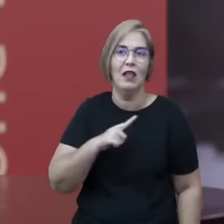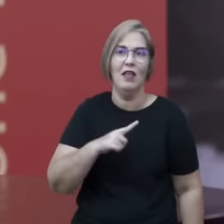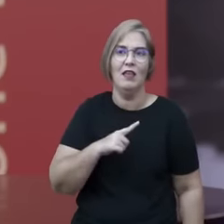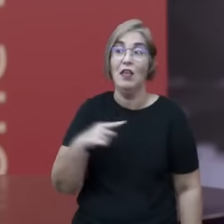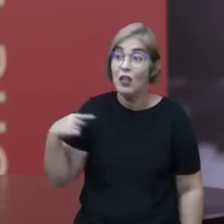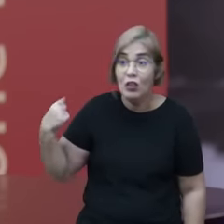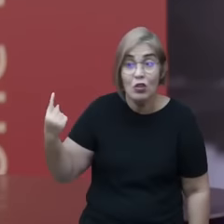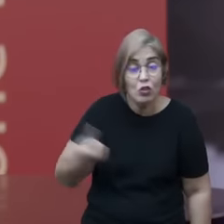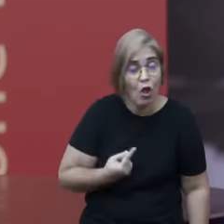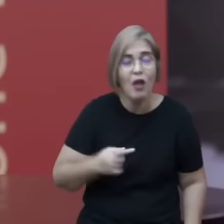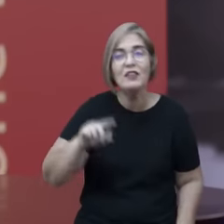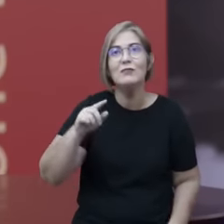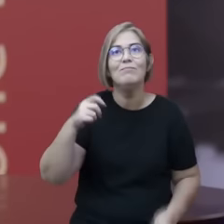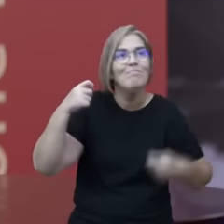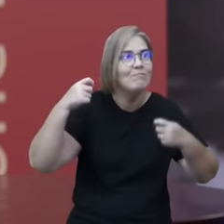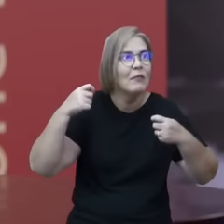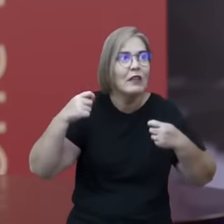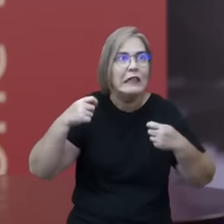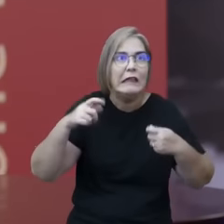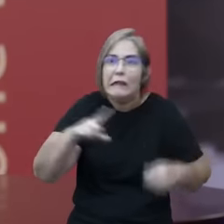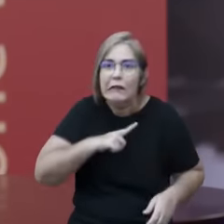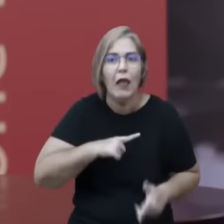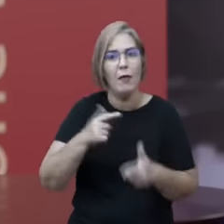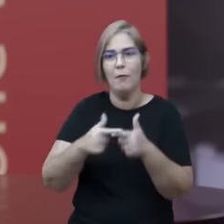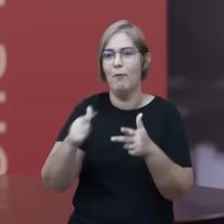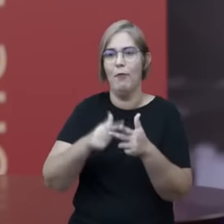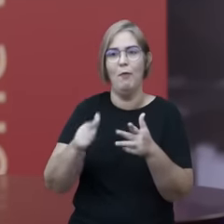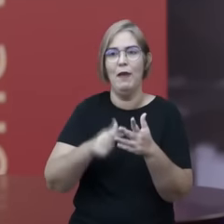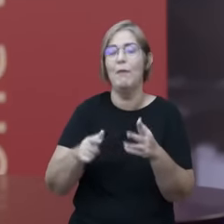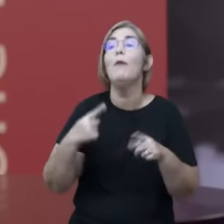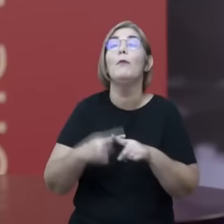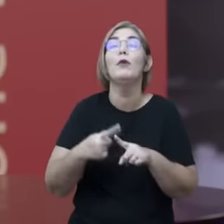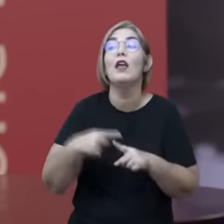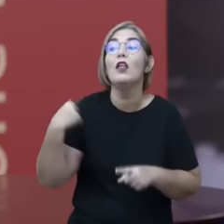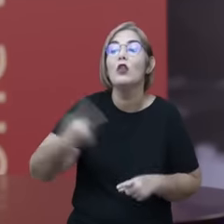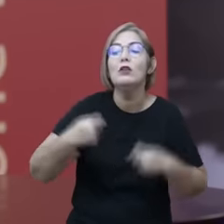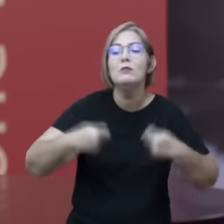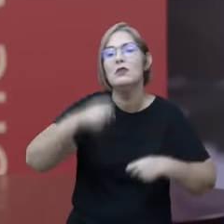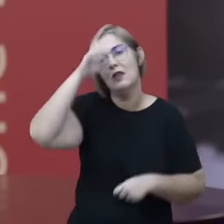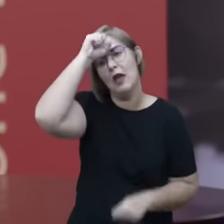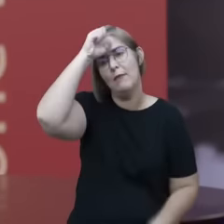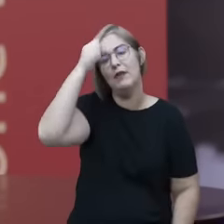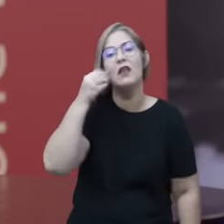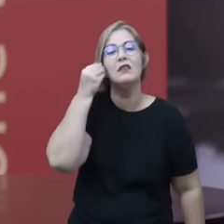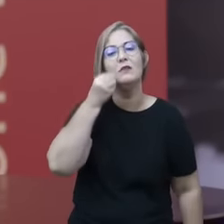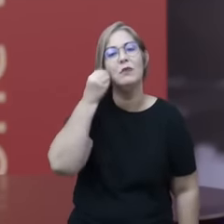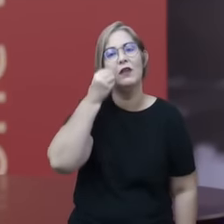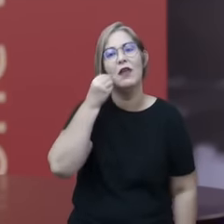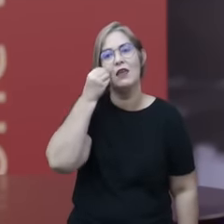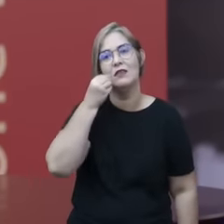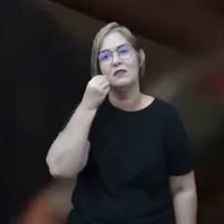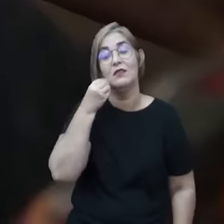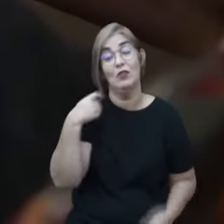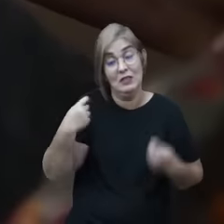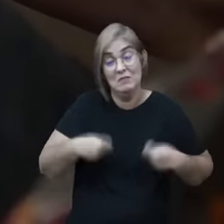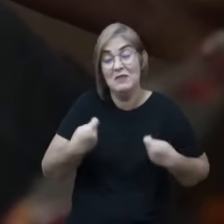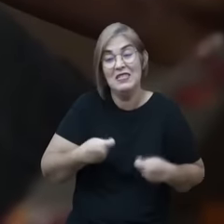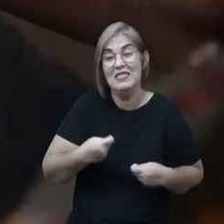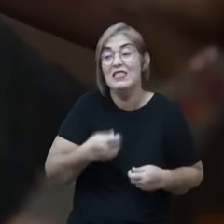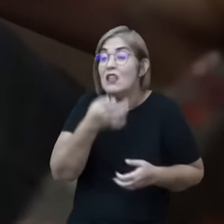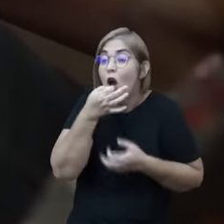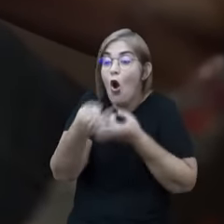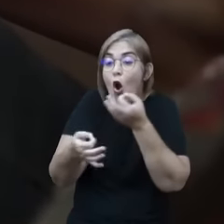condição é problemática. Ela não é uma condição simples, né? Porque nós temos também que realizar essas decisões e